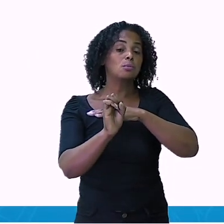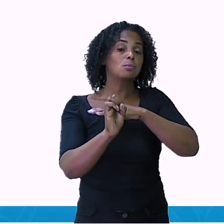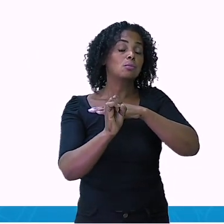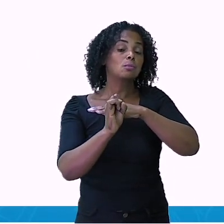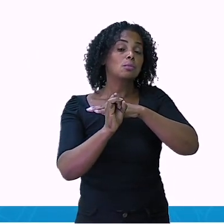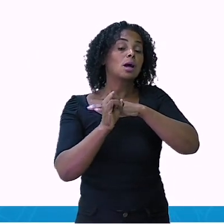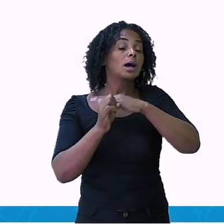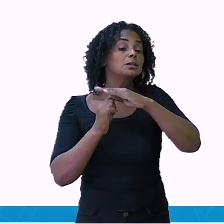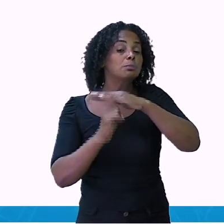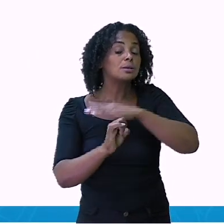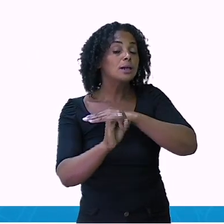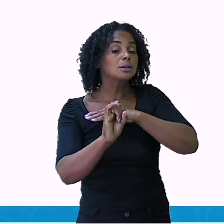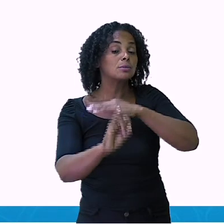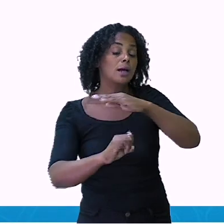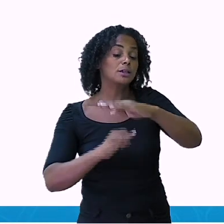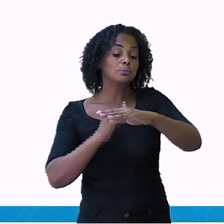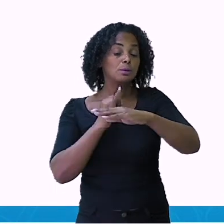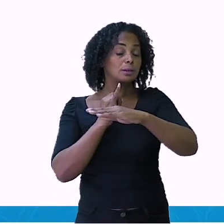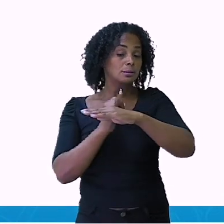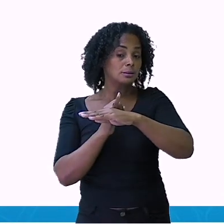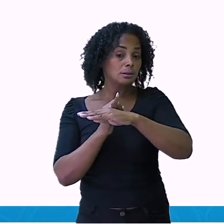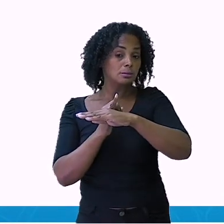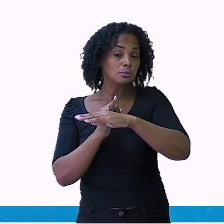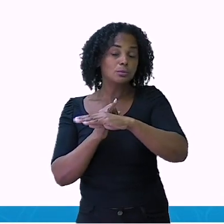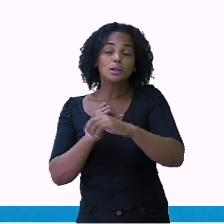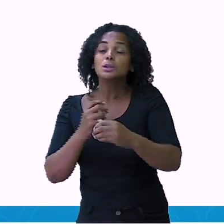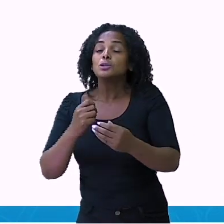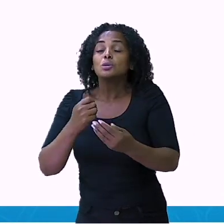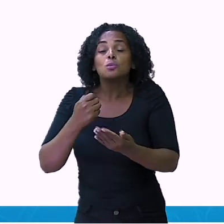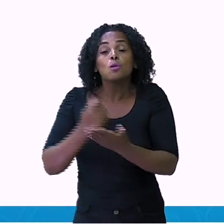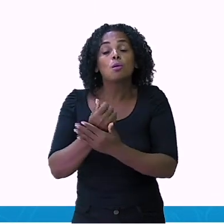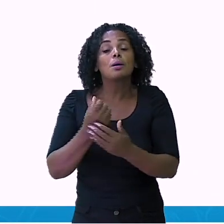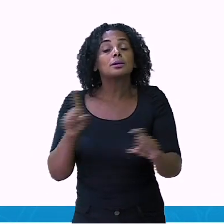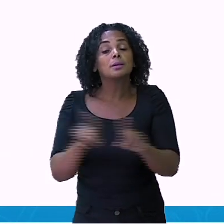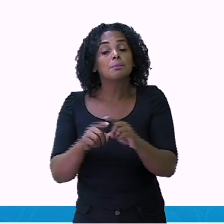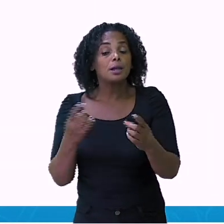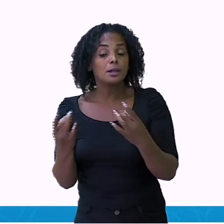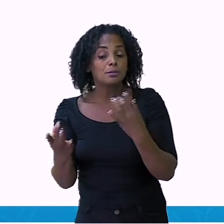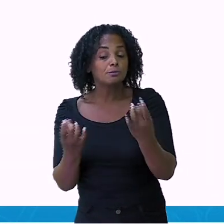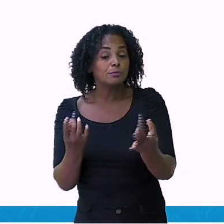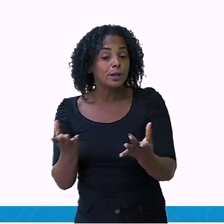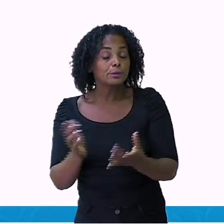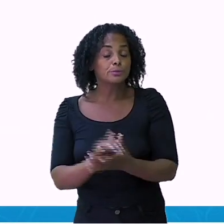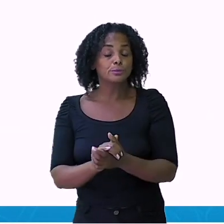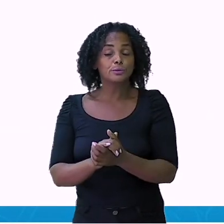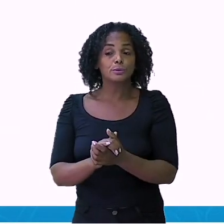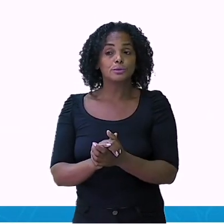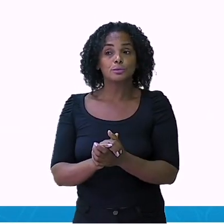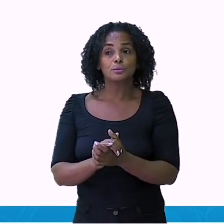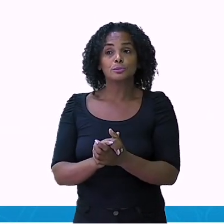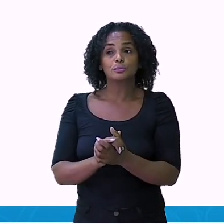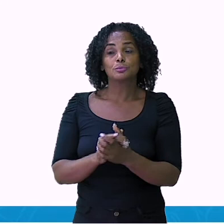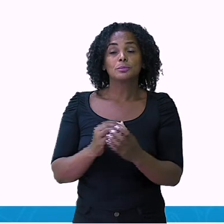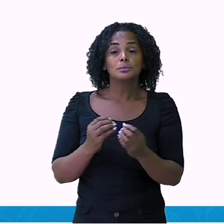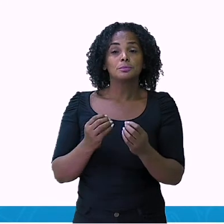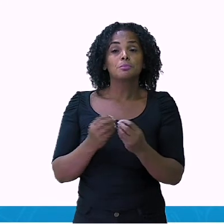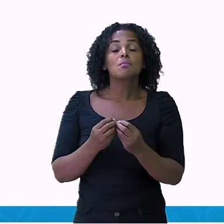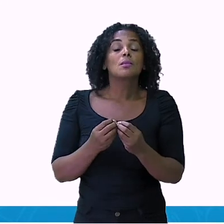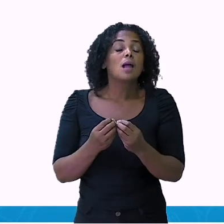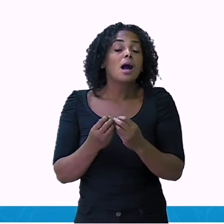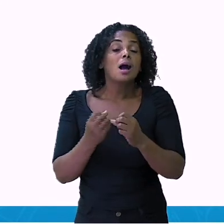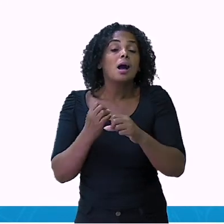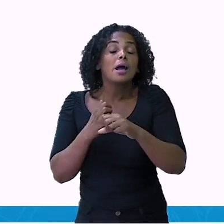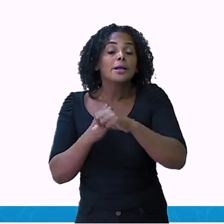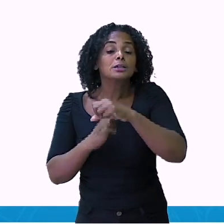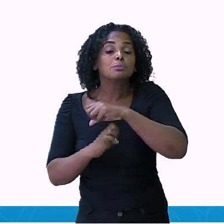essa comércio exterior quando a gente compra e quando a gente vende. Então, quando é a exportação? A exportação